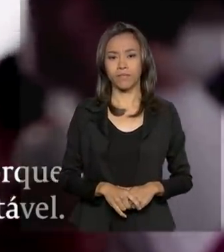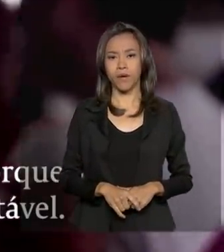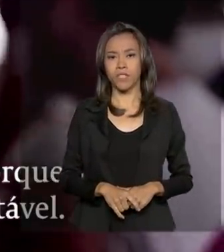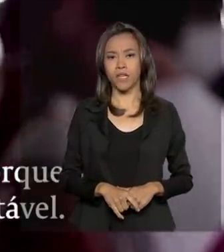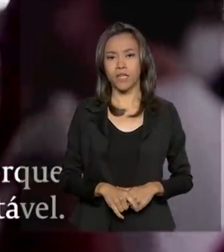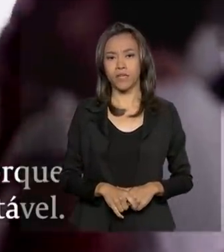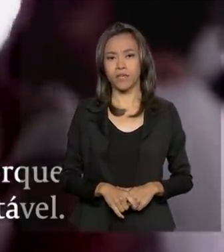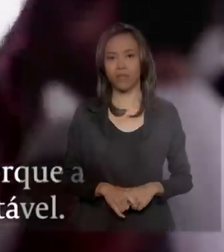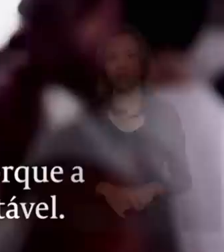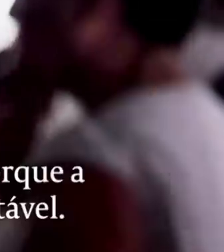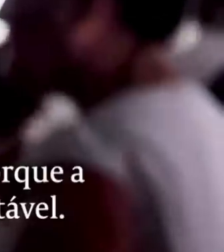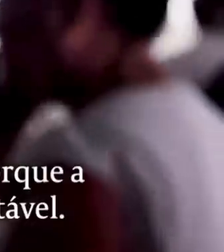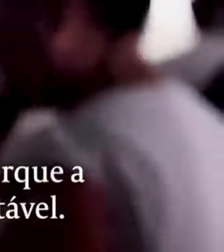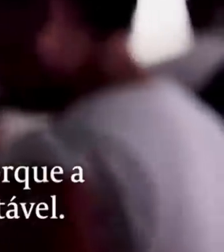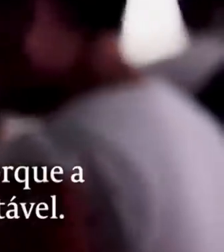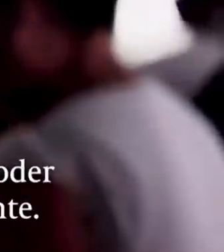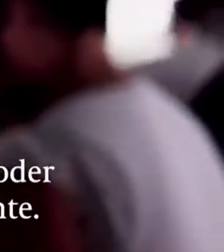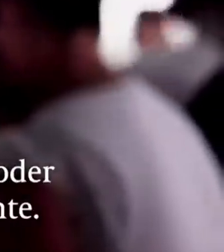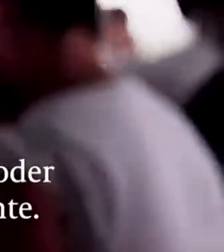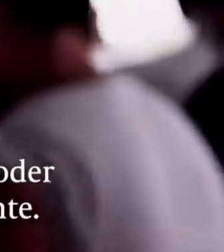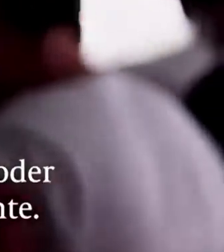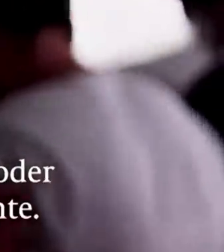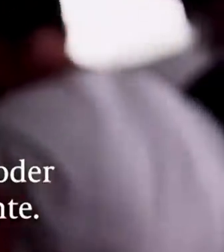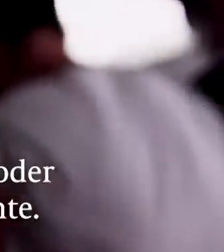subterrâneo deve se voltar